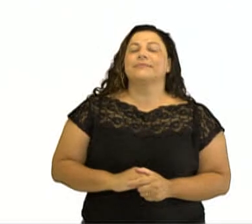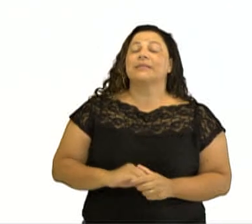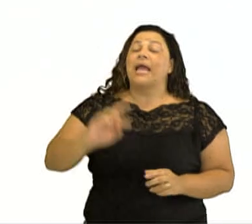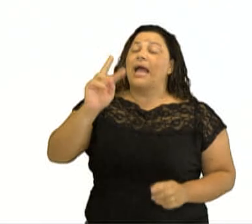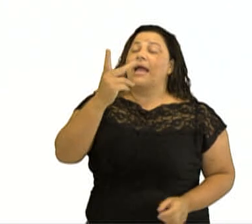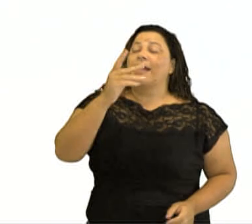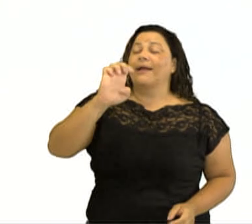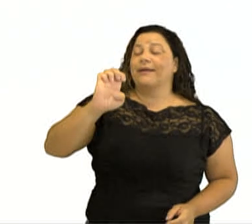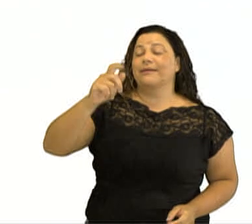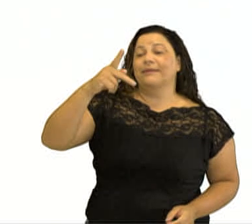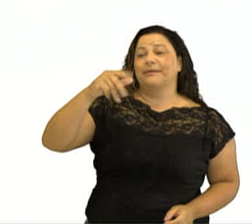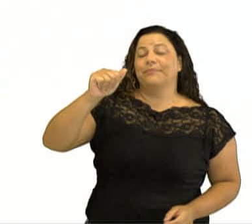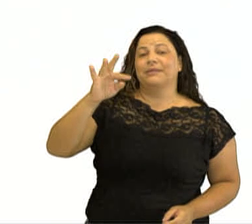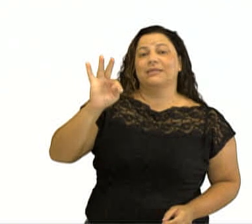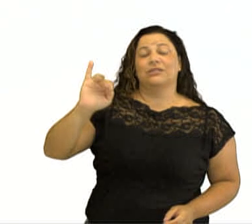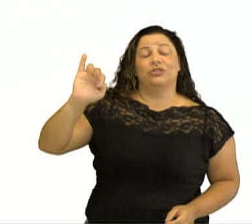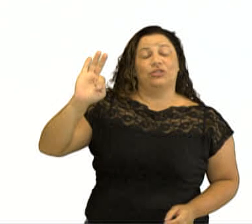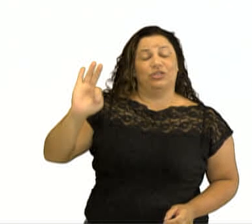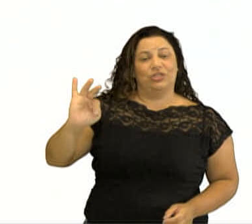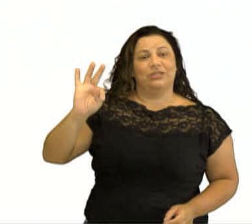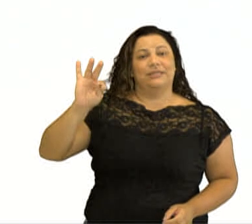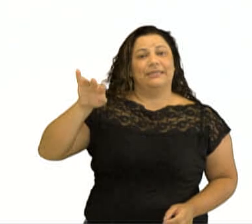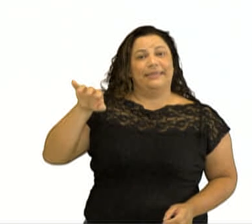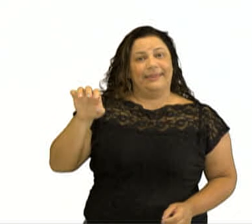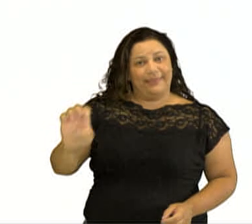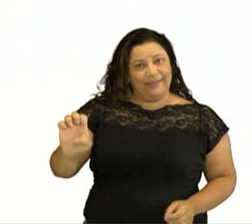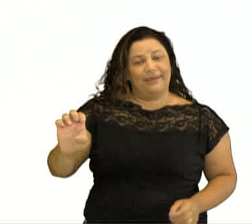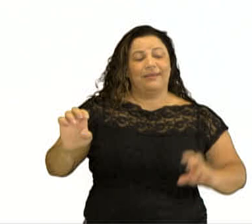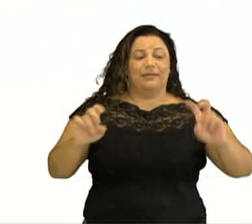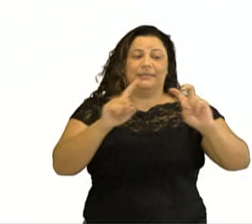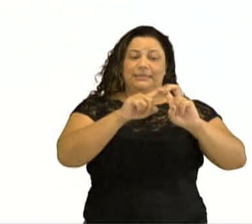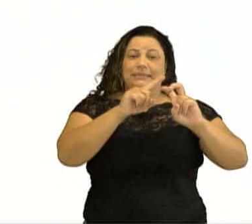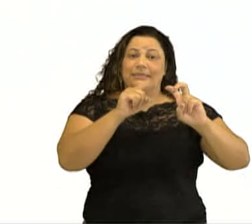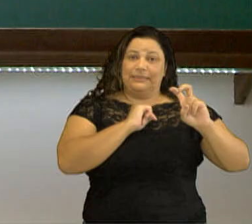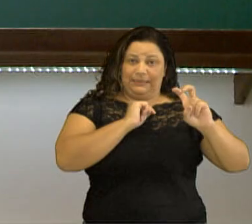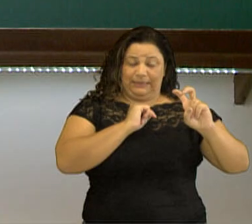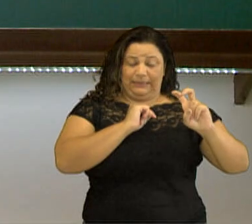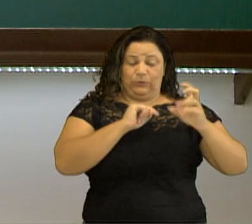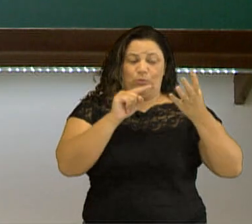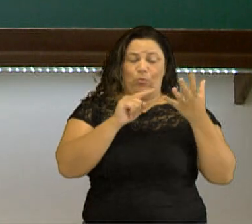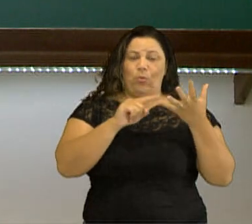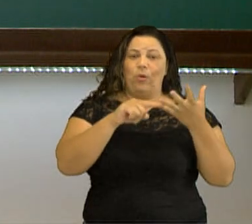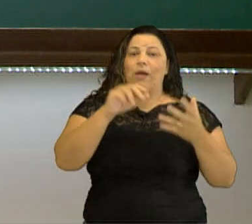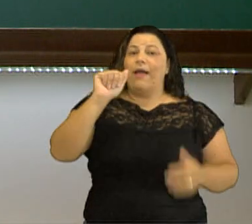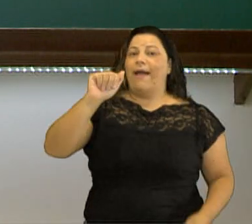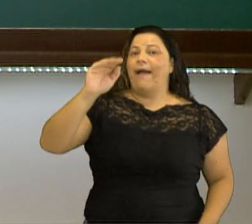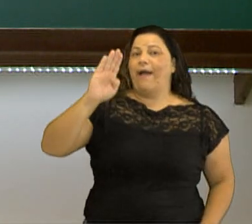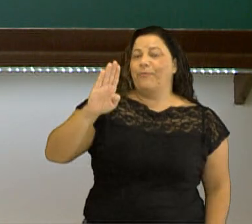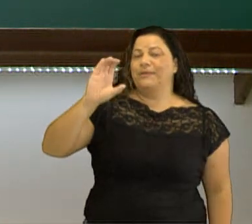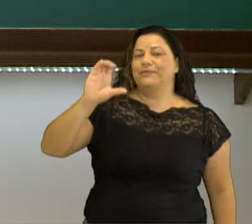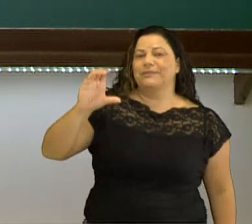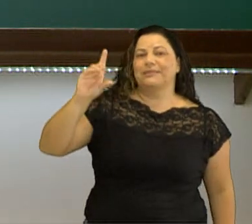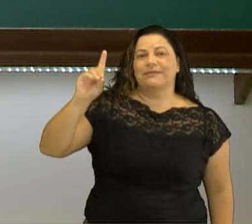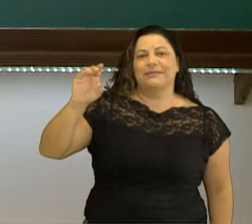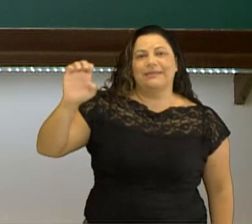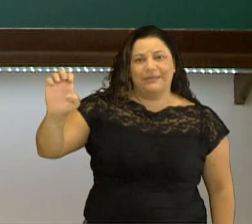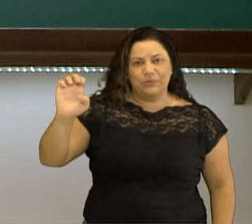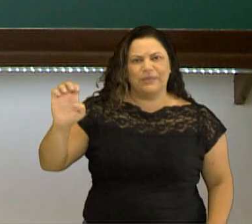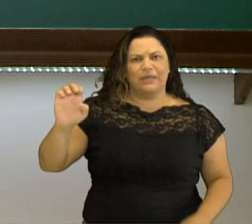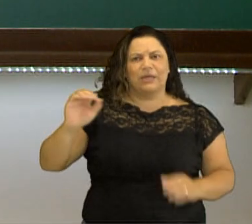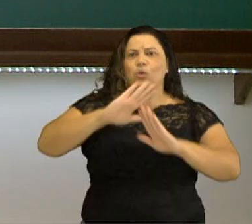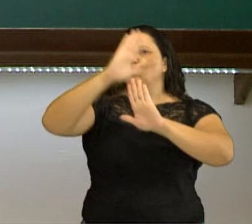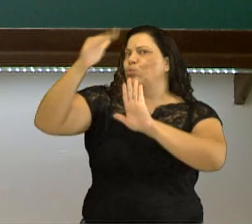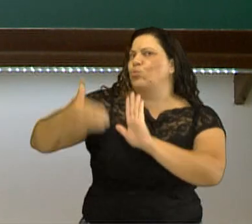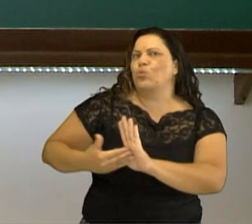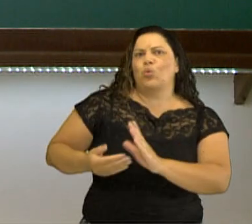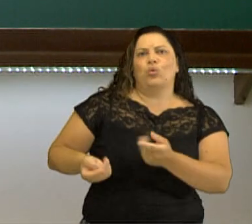pode ser causada por 5 tipos de vírus: o A, o B, o C, o D e o E. E todos eles vão atacar o seu fígado.